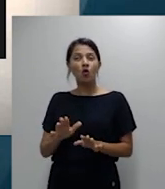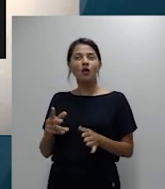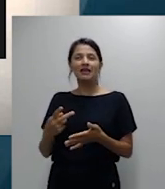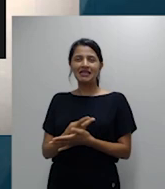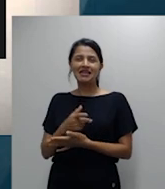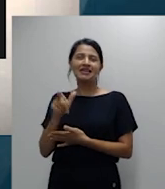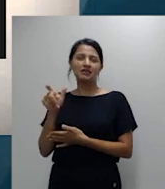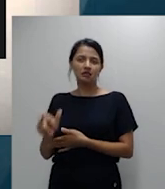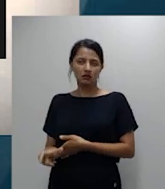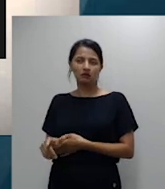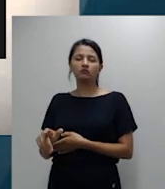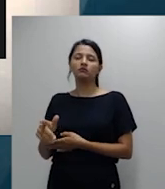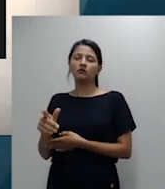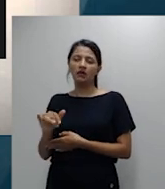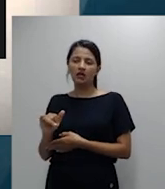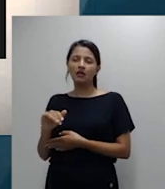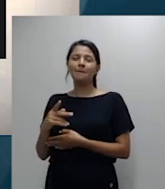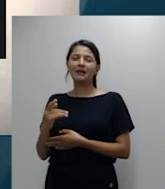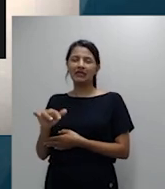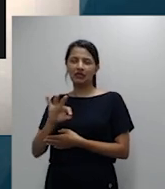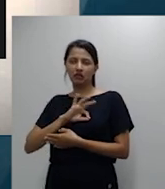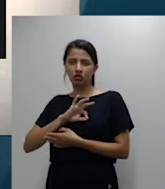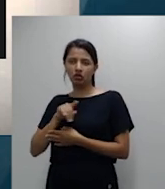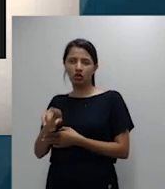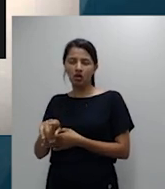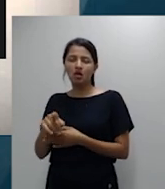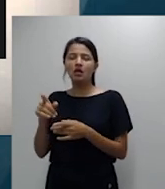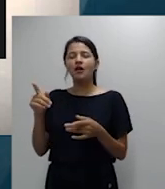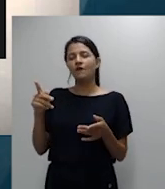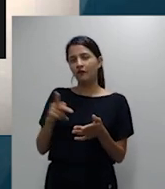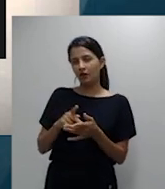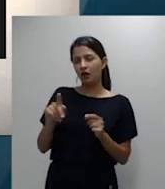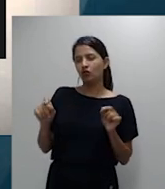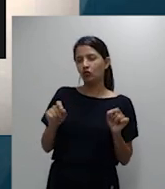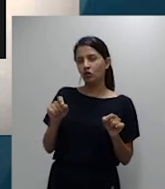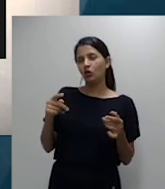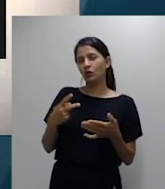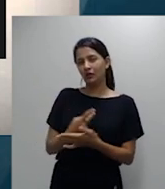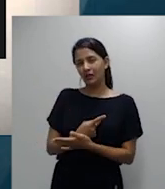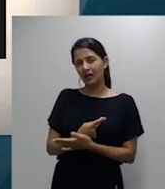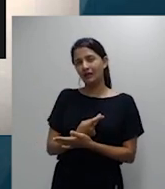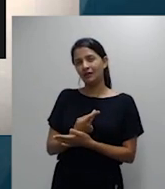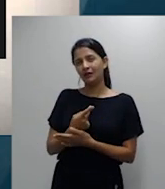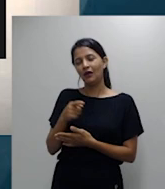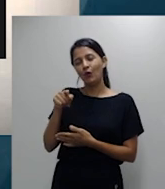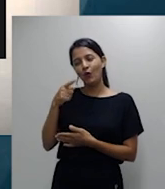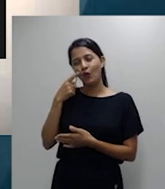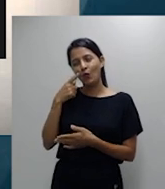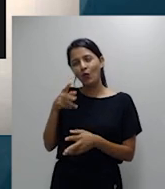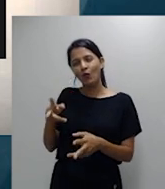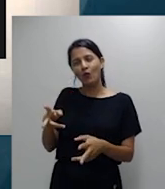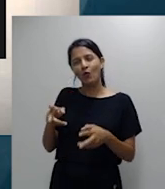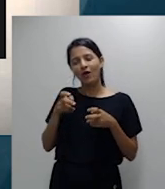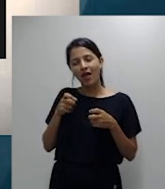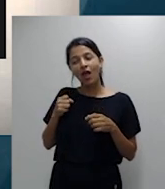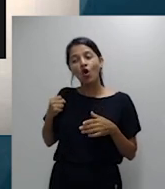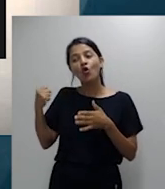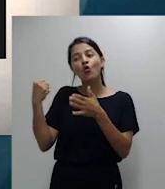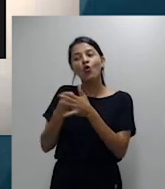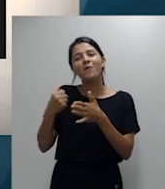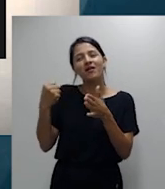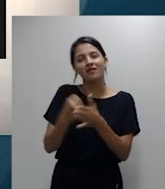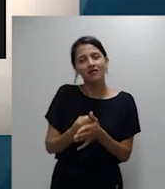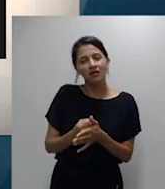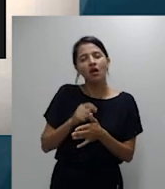Entretanto a na verdade que o que está no fundo a combater é um